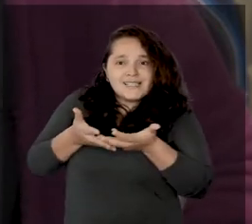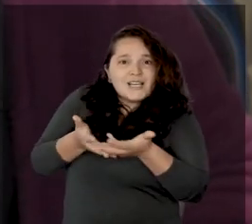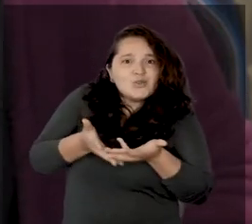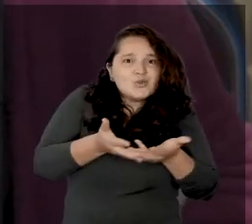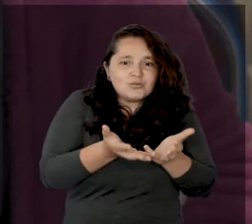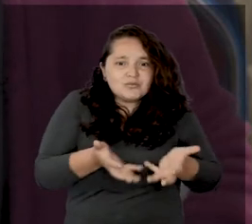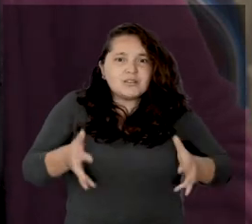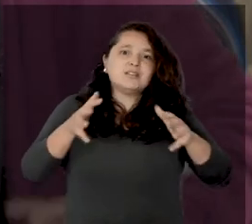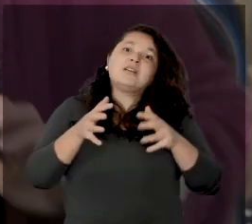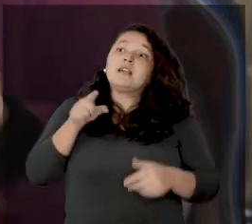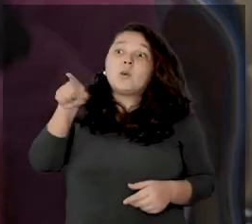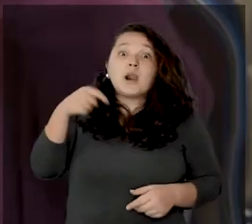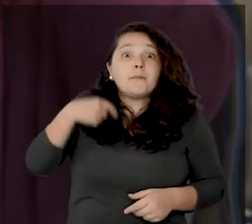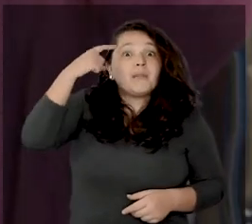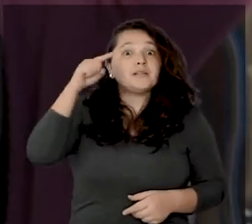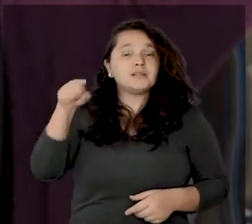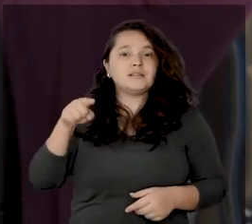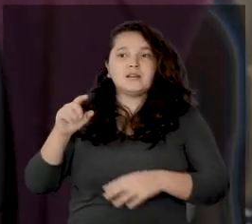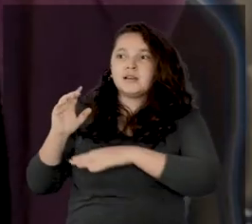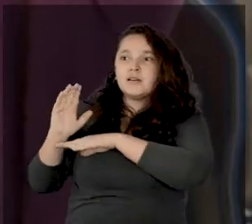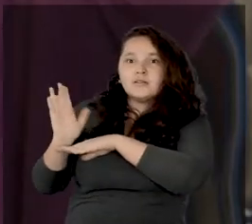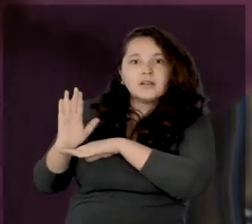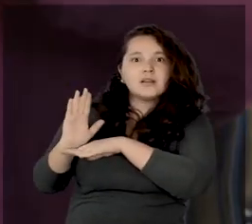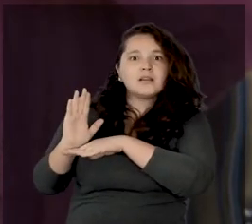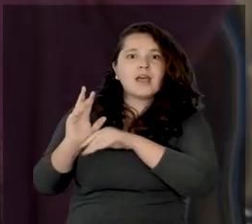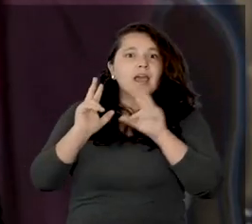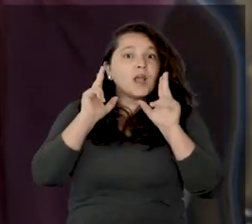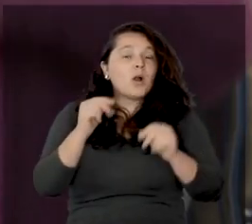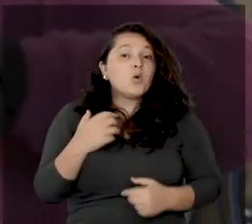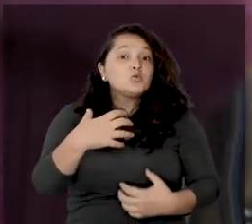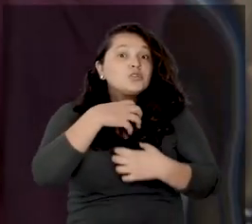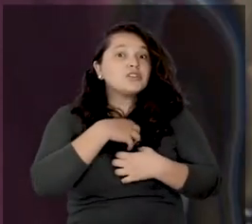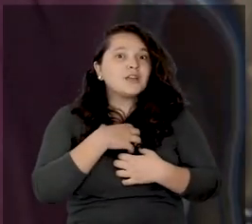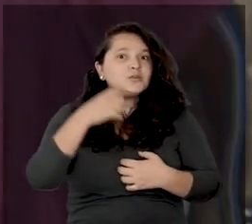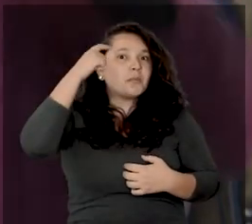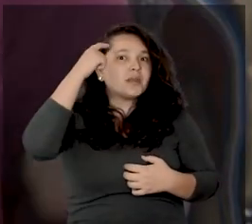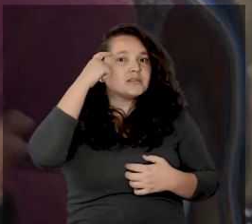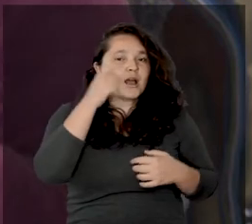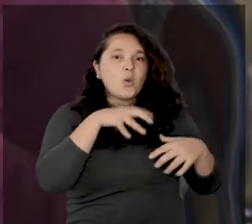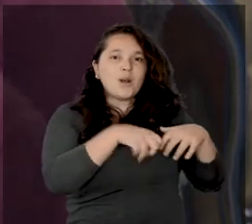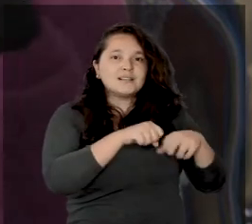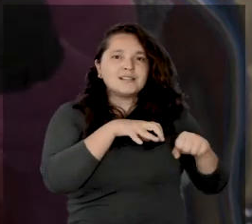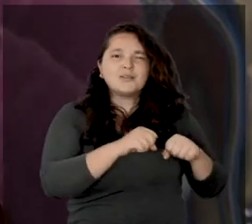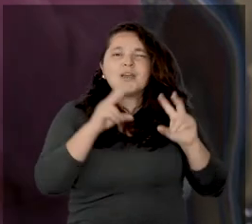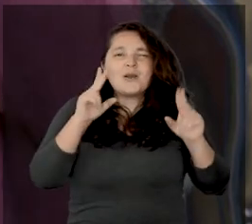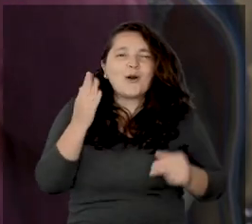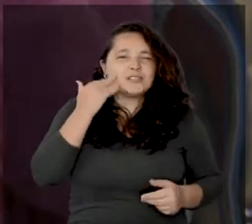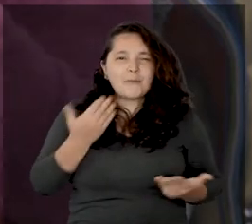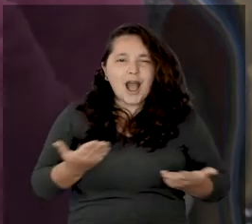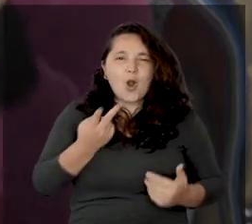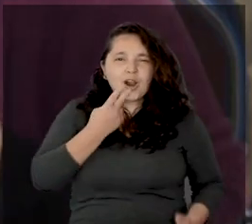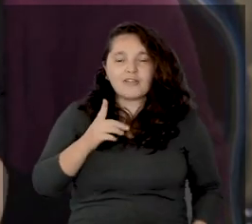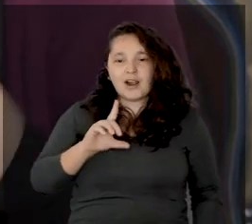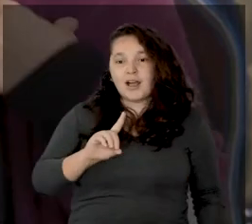fazer o artesanato, sei lá, esse mesmo como você fala, esse download, né, que faz, assim, do invisível, que não tem